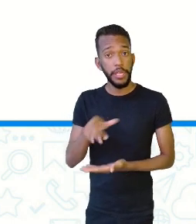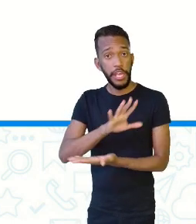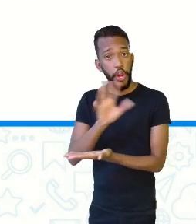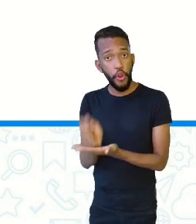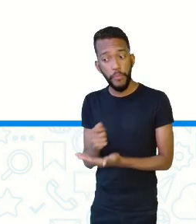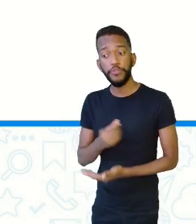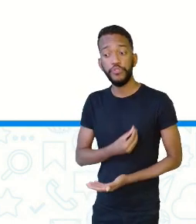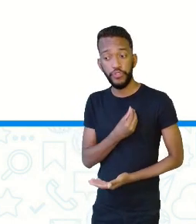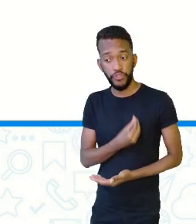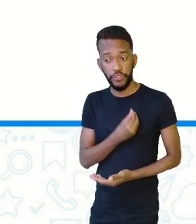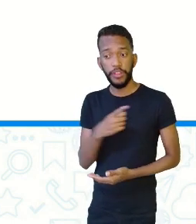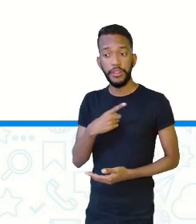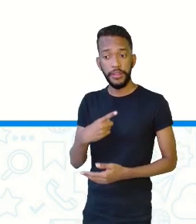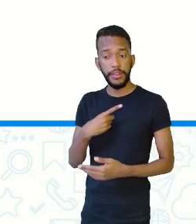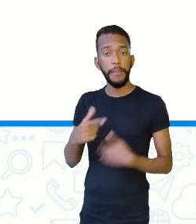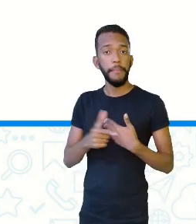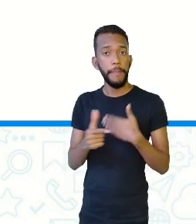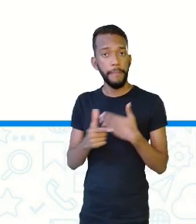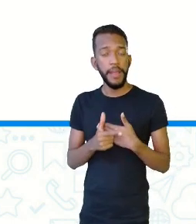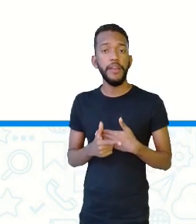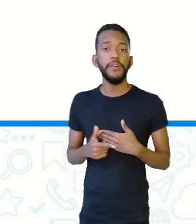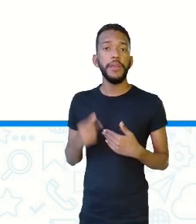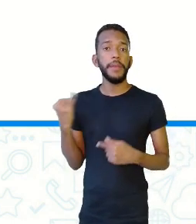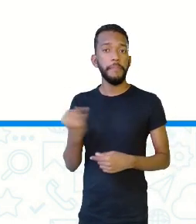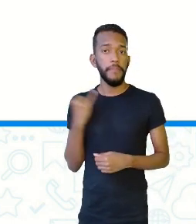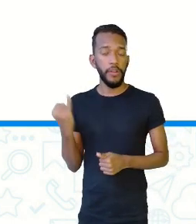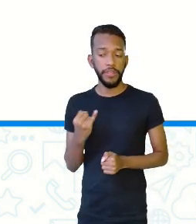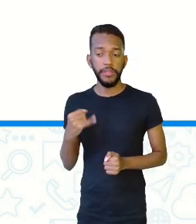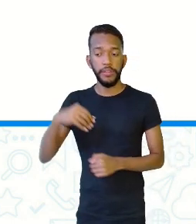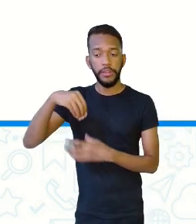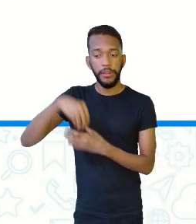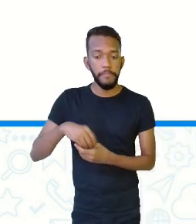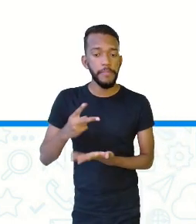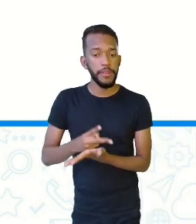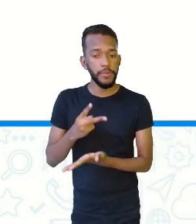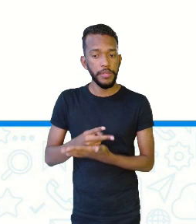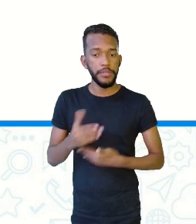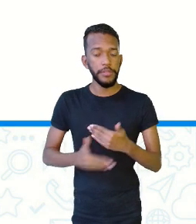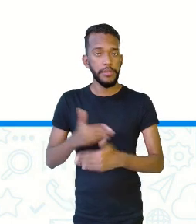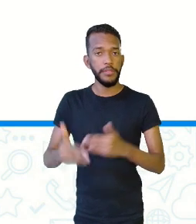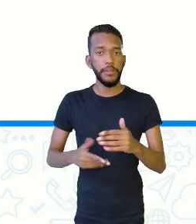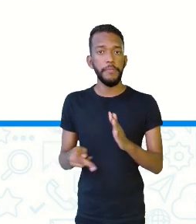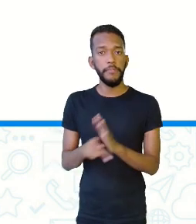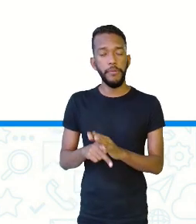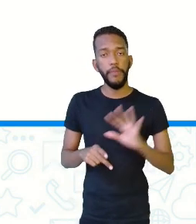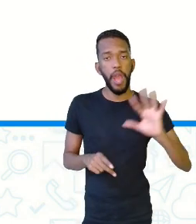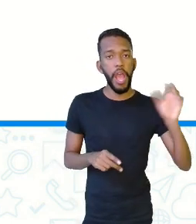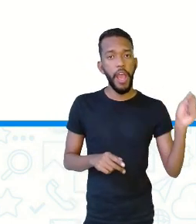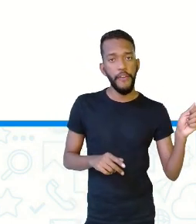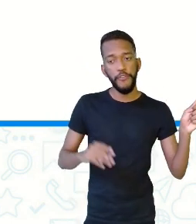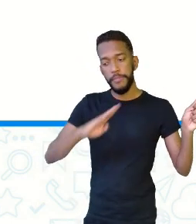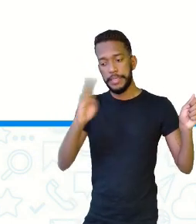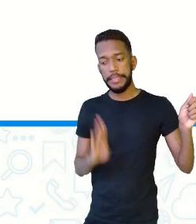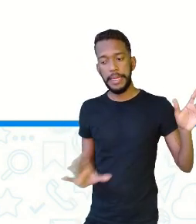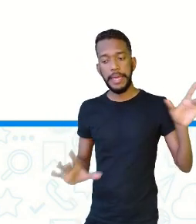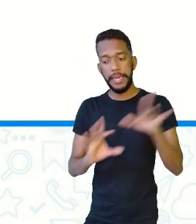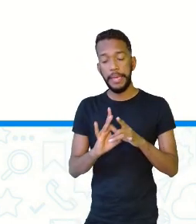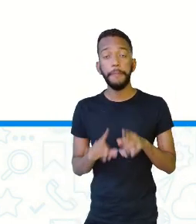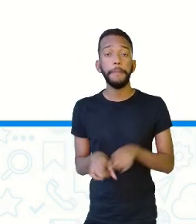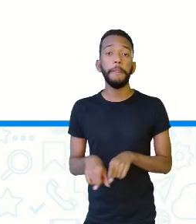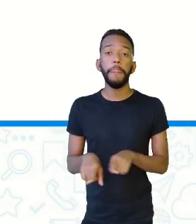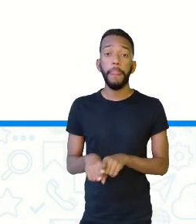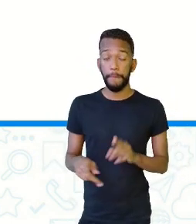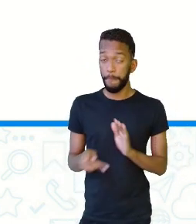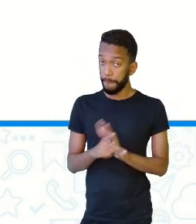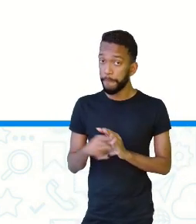quilombos, eles desempenham um papel muito importante na manutenção da cultura afro-brasileira e para a história